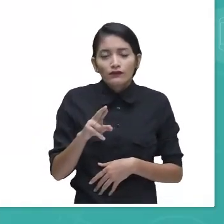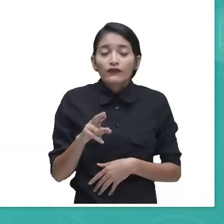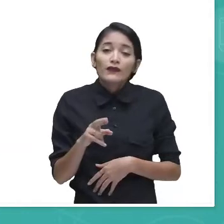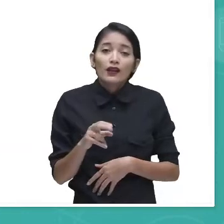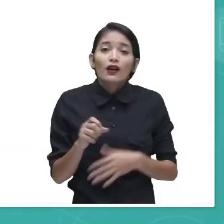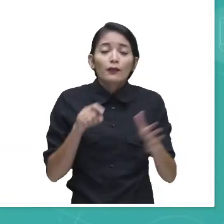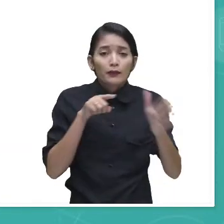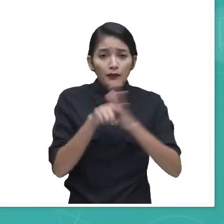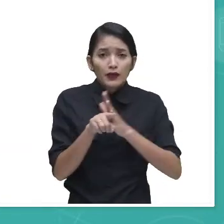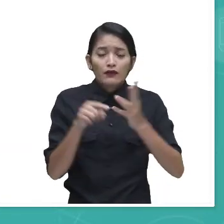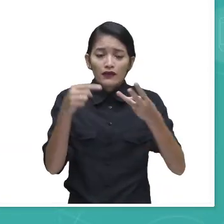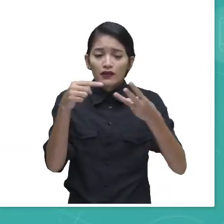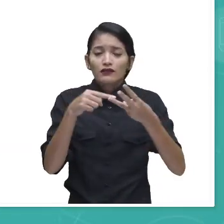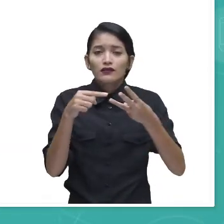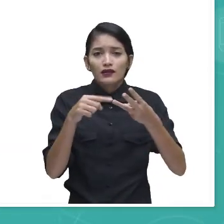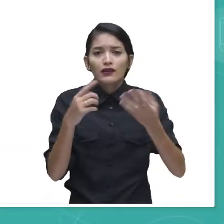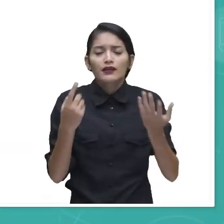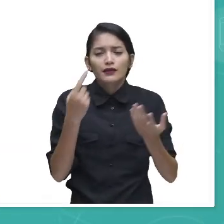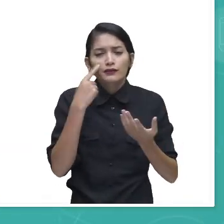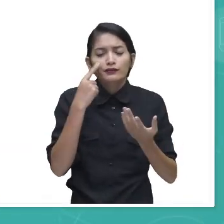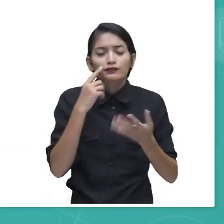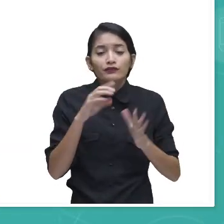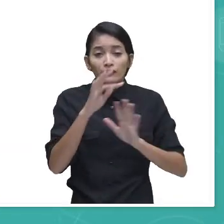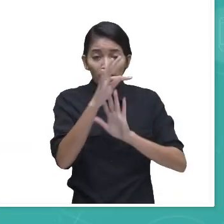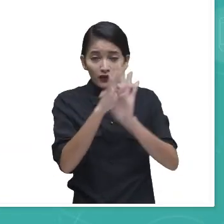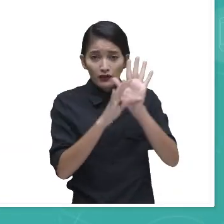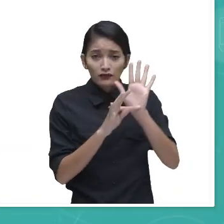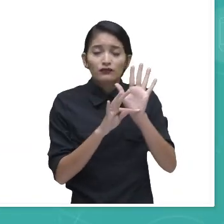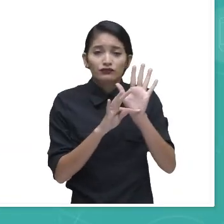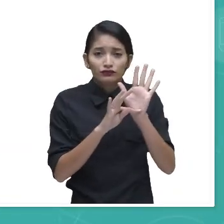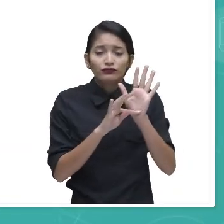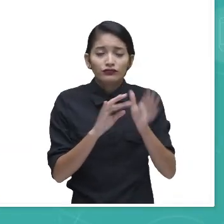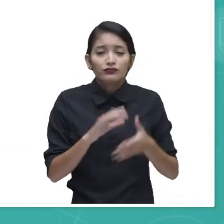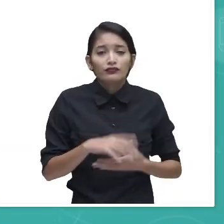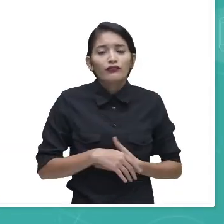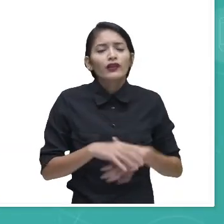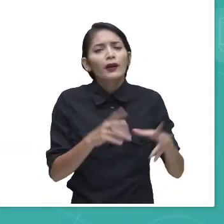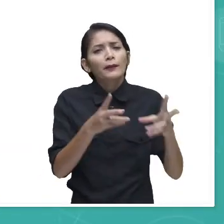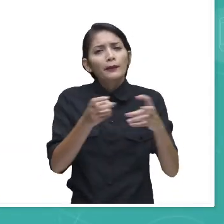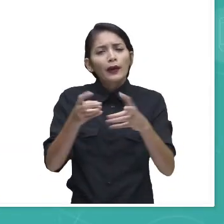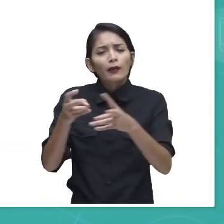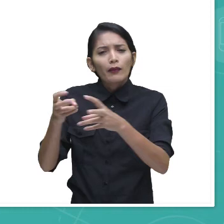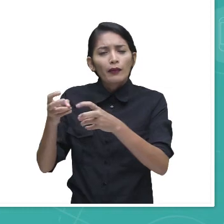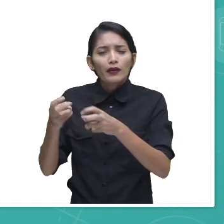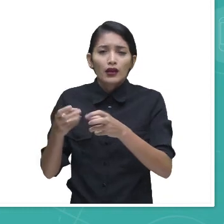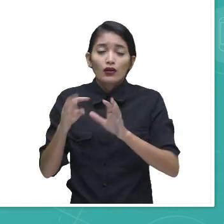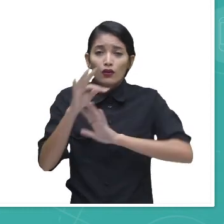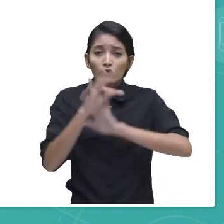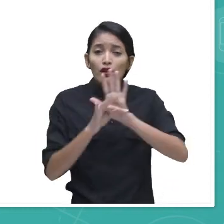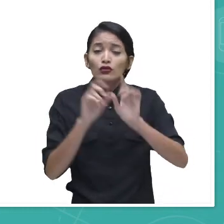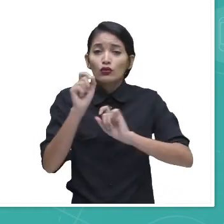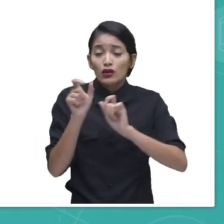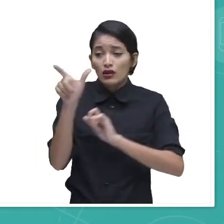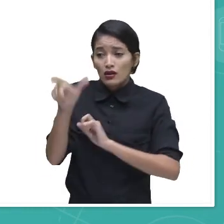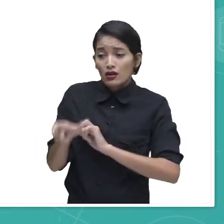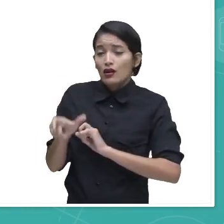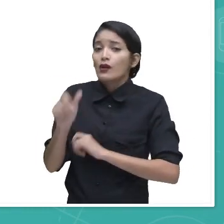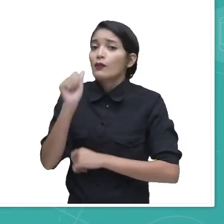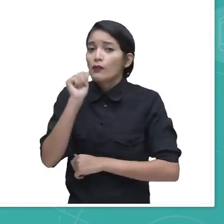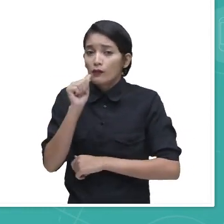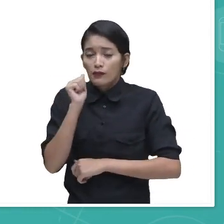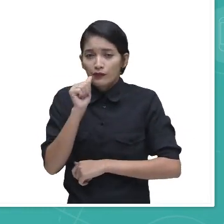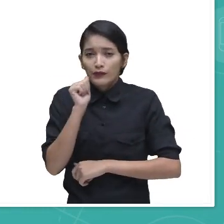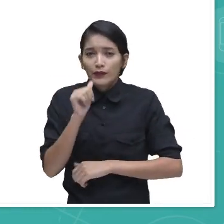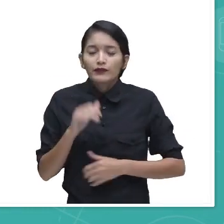questão, né? Vamos ver o texto. Então, vocês perceberam aí que o texto está falando da Solange